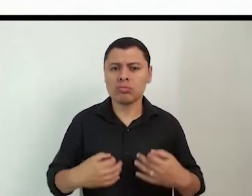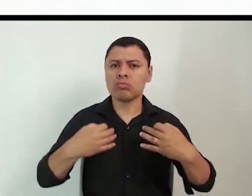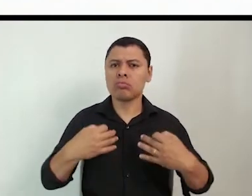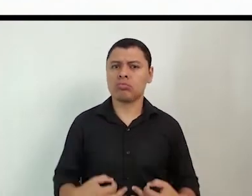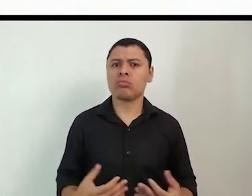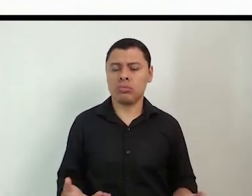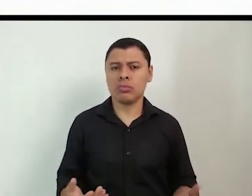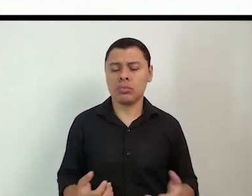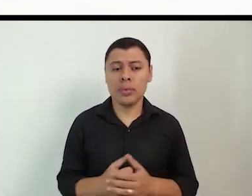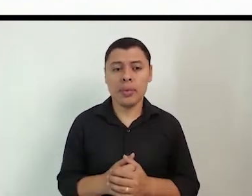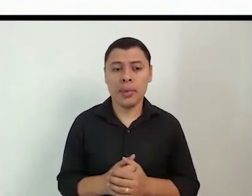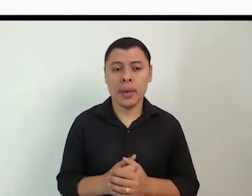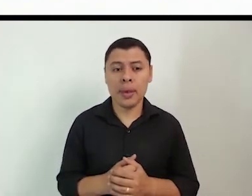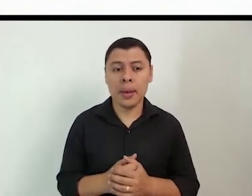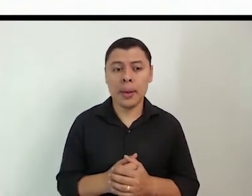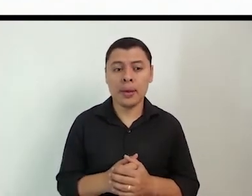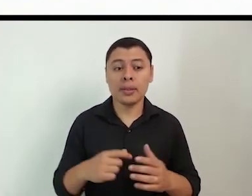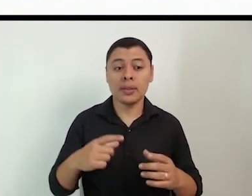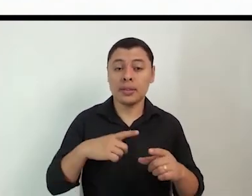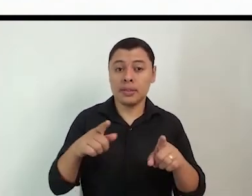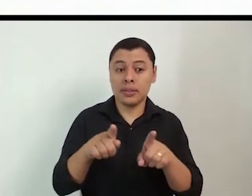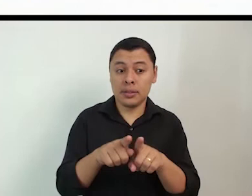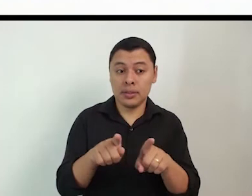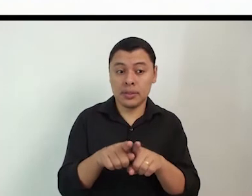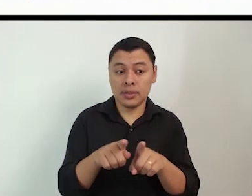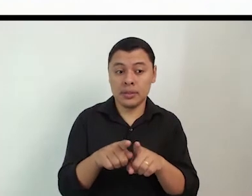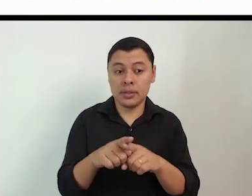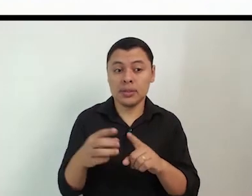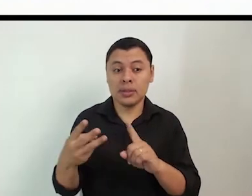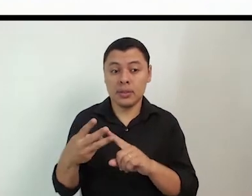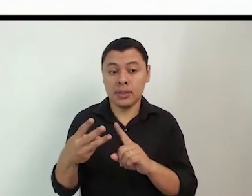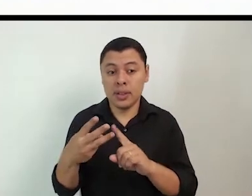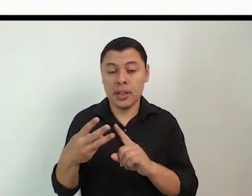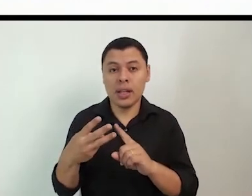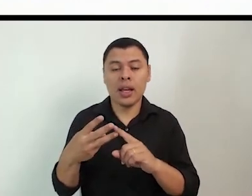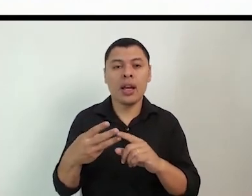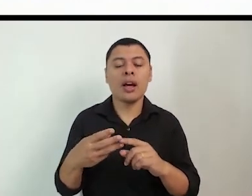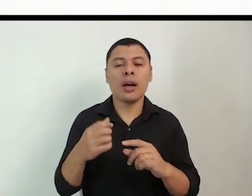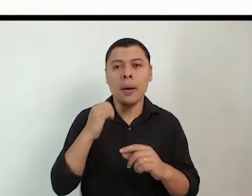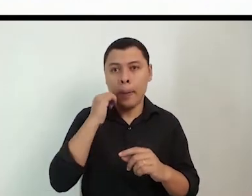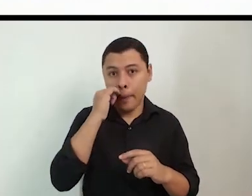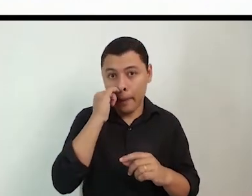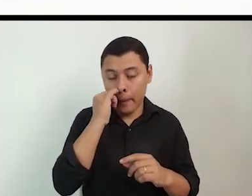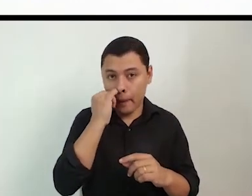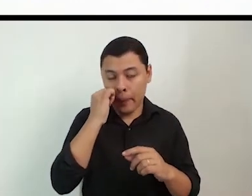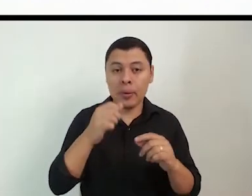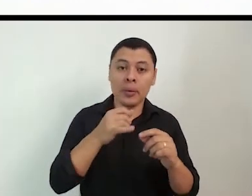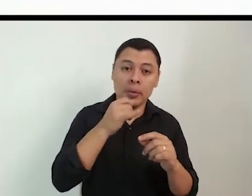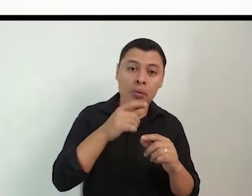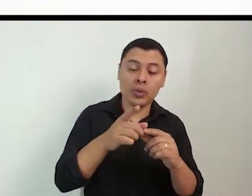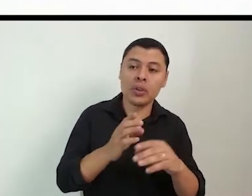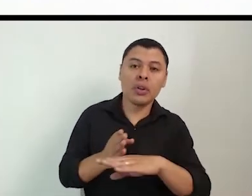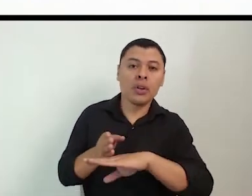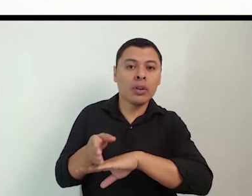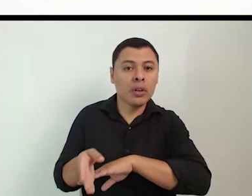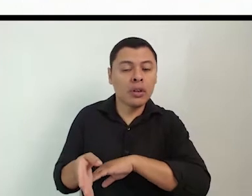aqui. Mas, enfim, tem também esse quesito de estabilidade. Por exemplo, se você entra numa empresa e